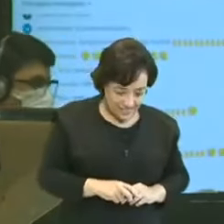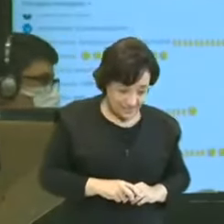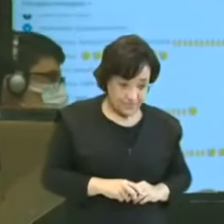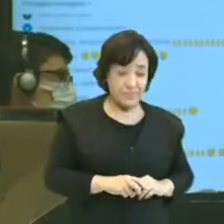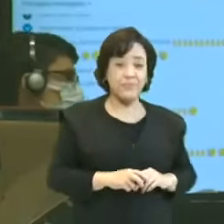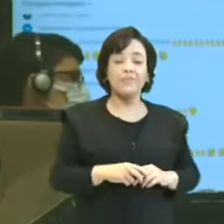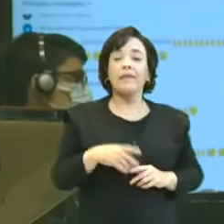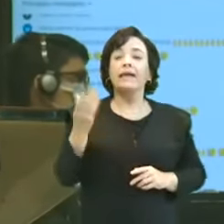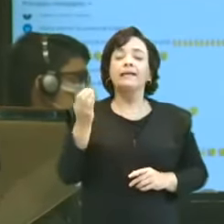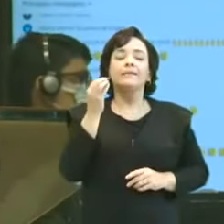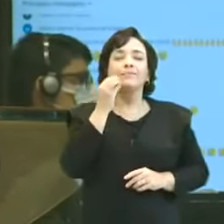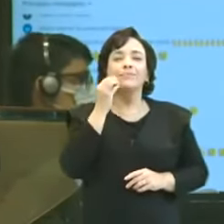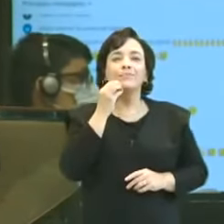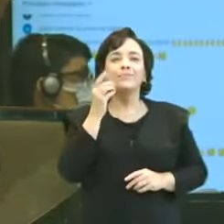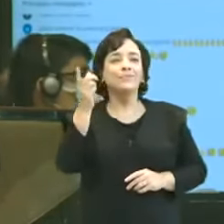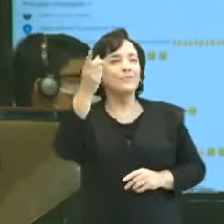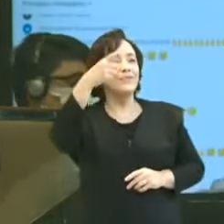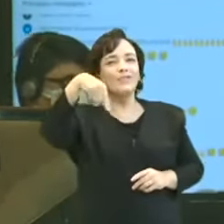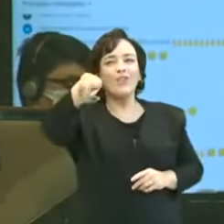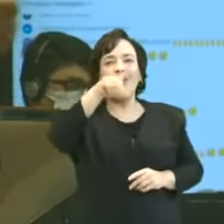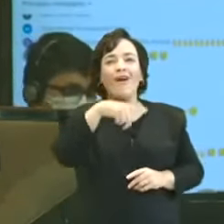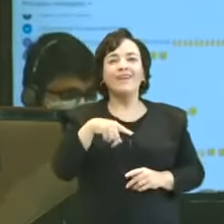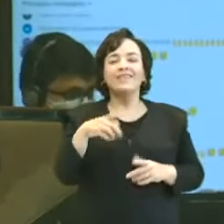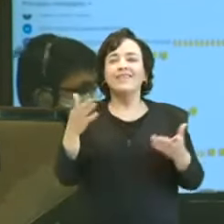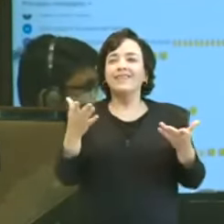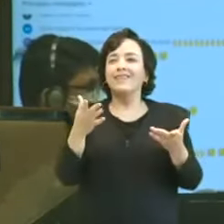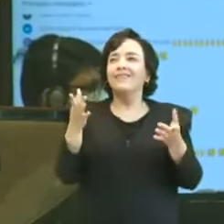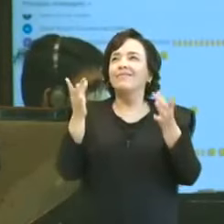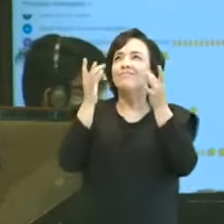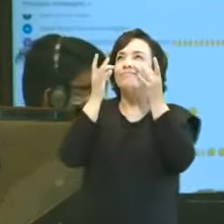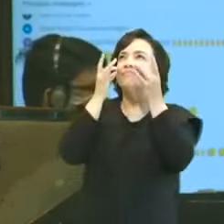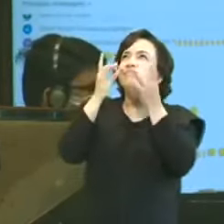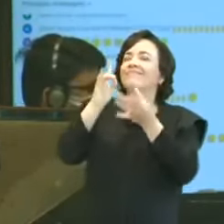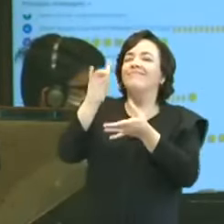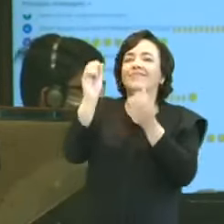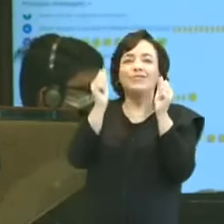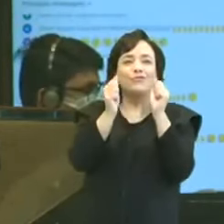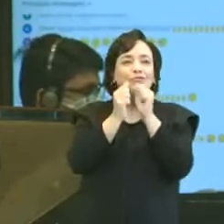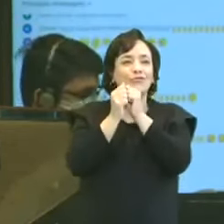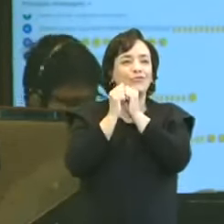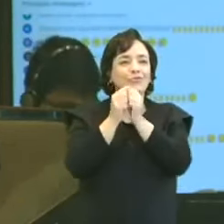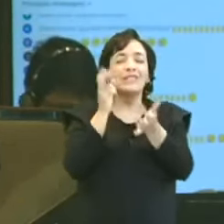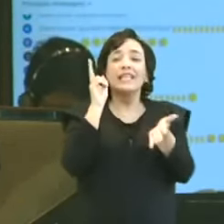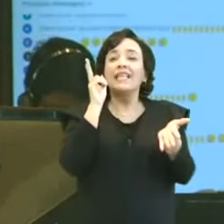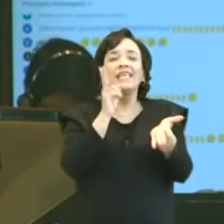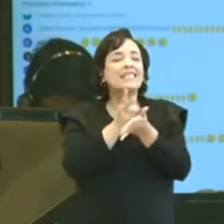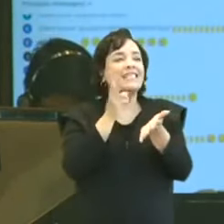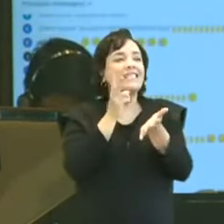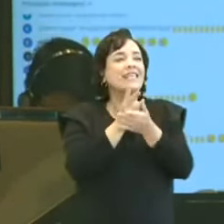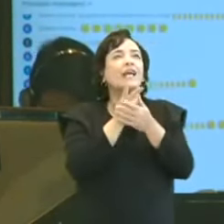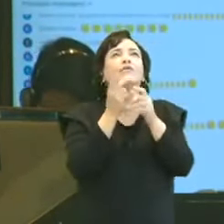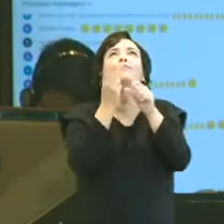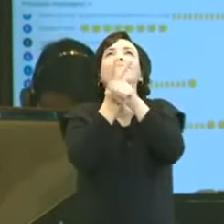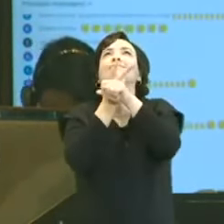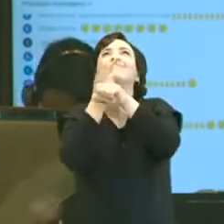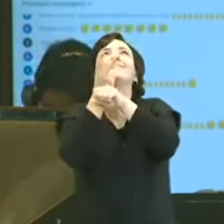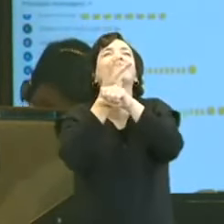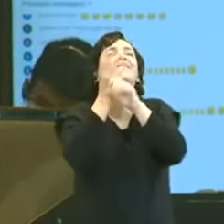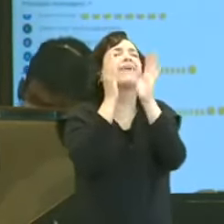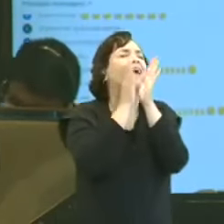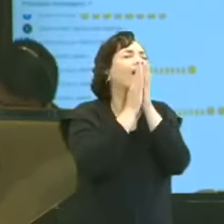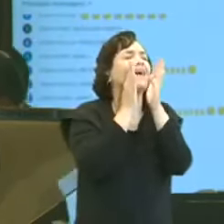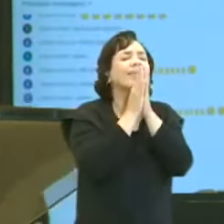Que privilégio é podermos estar na presença de Deus e constantemente procurá-lo.